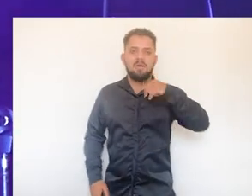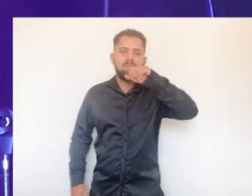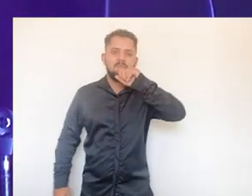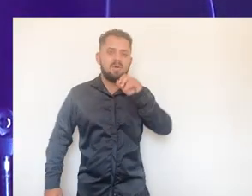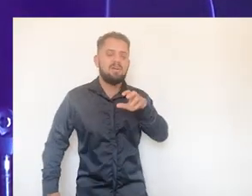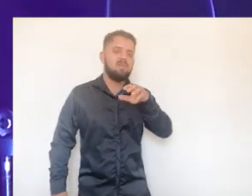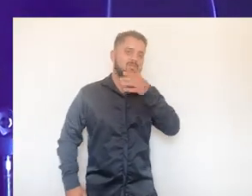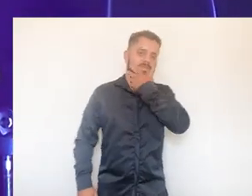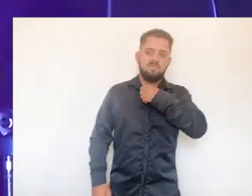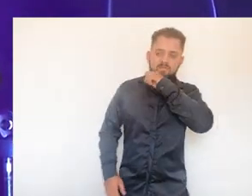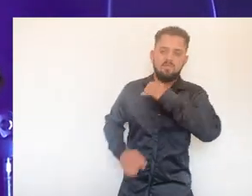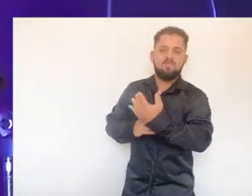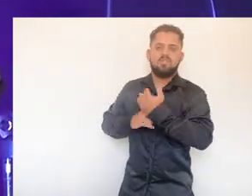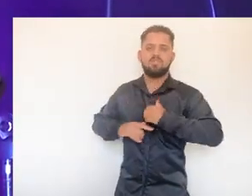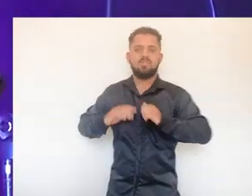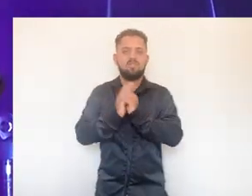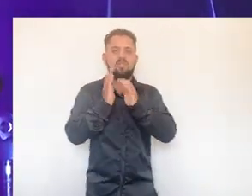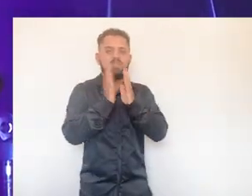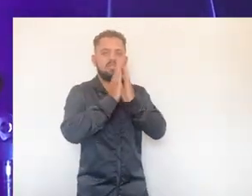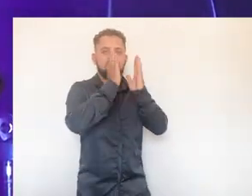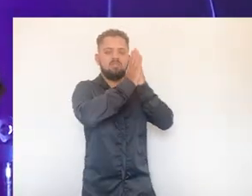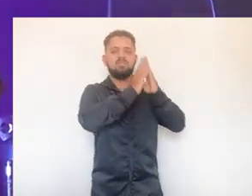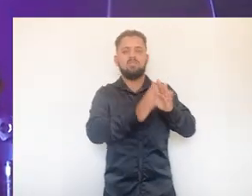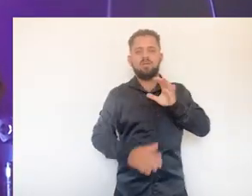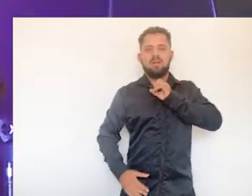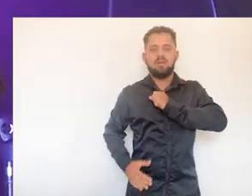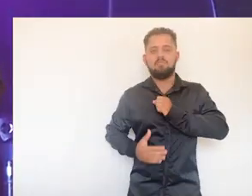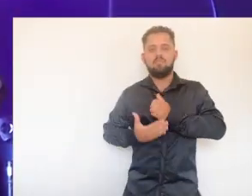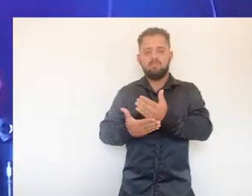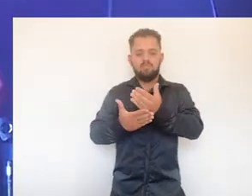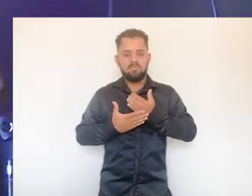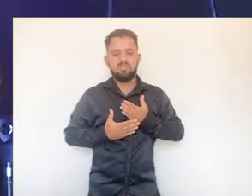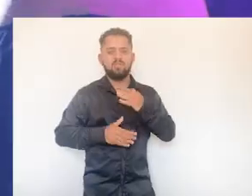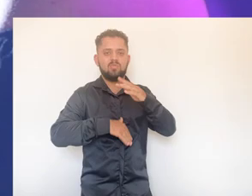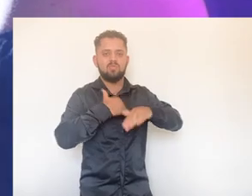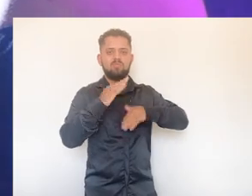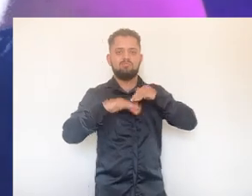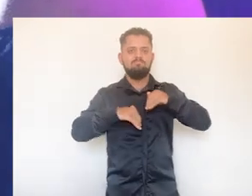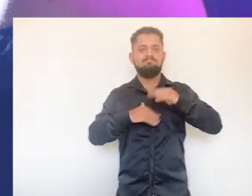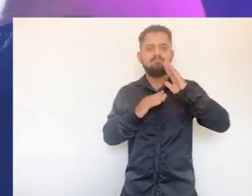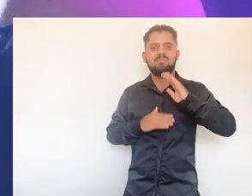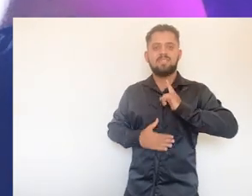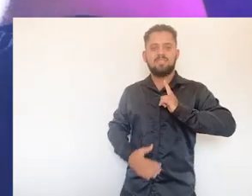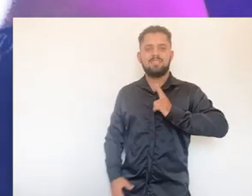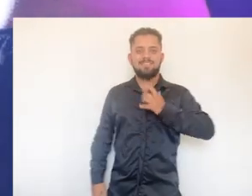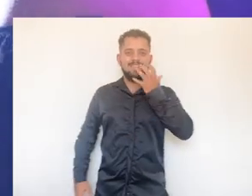alteração. Bença avó, bença mãe, me benze na oração, me entregue teu amor, que eu te faço uma canção.